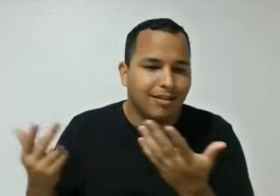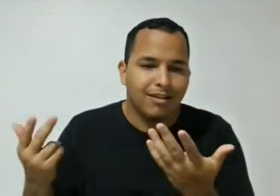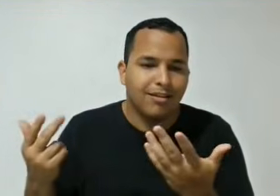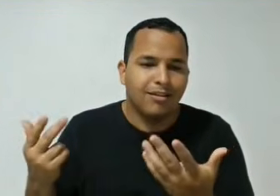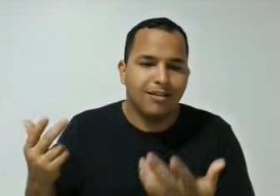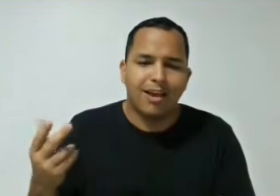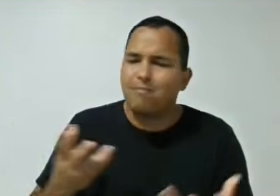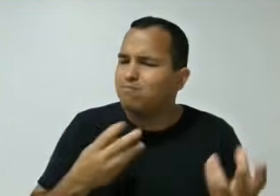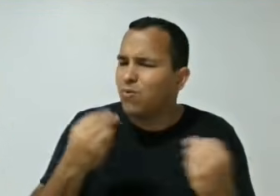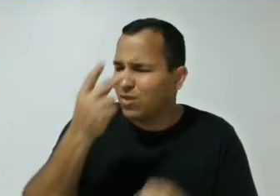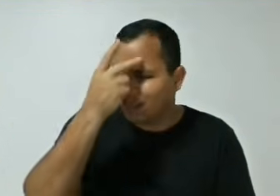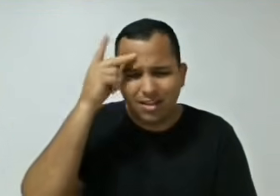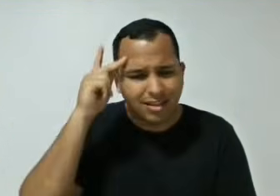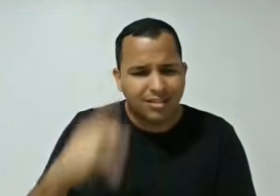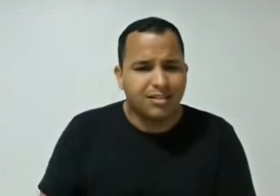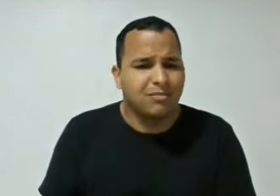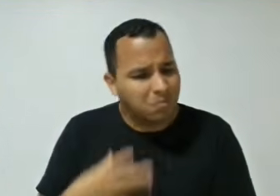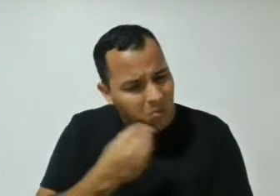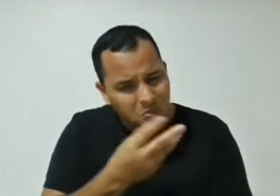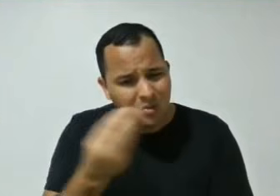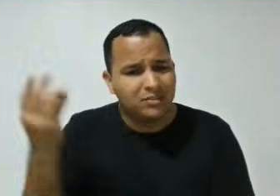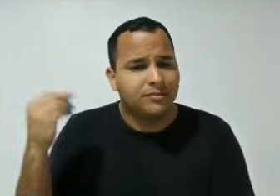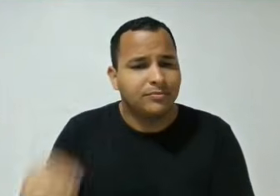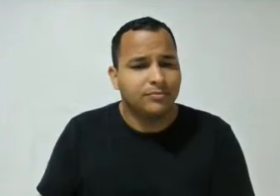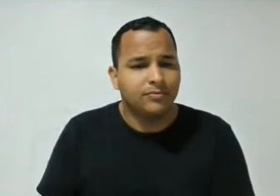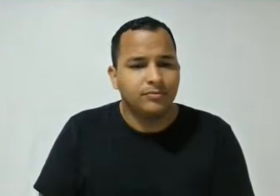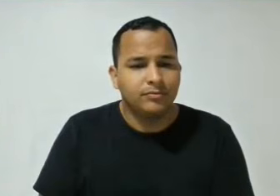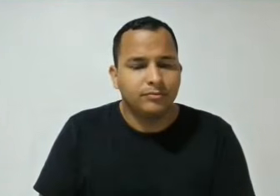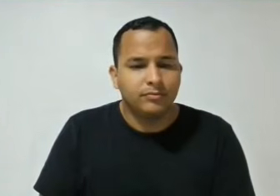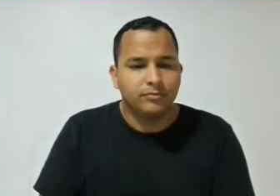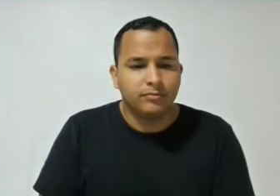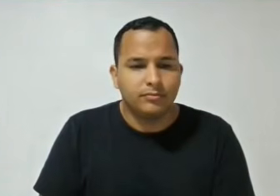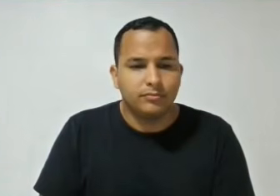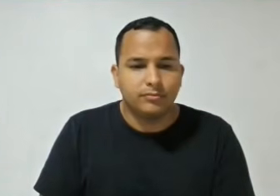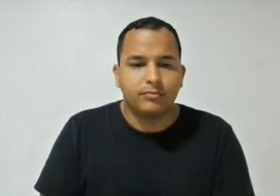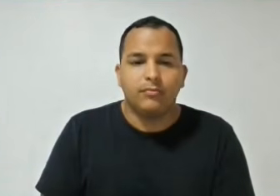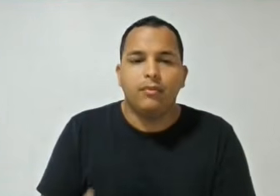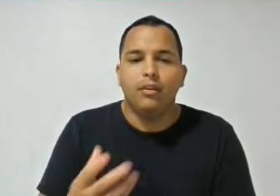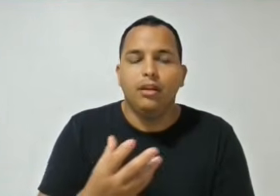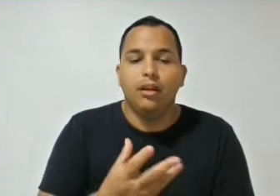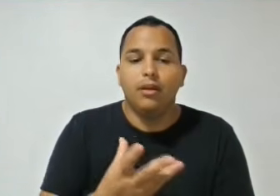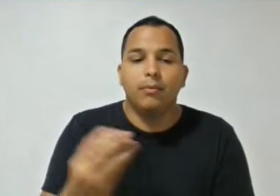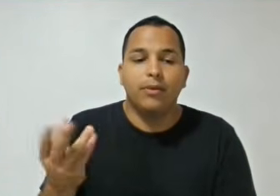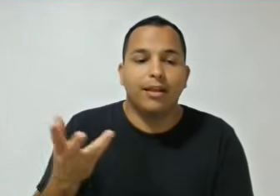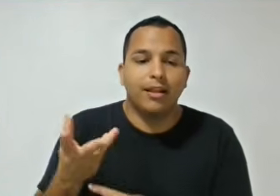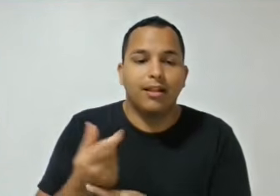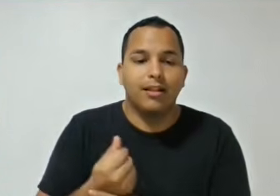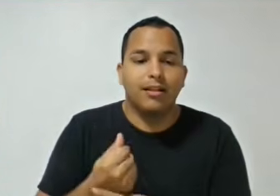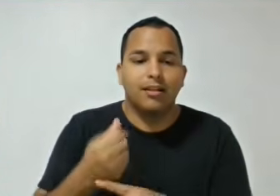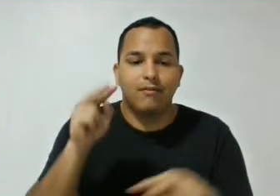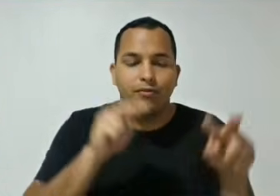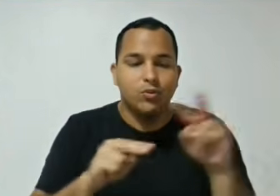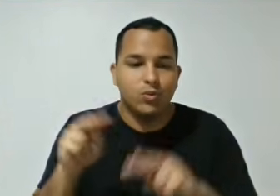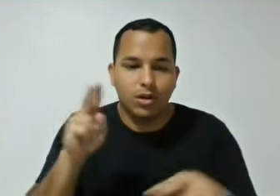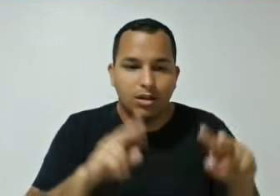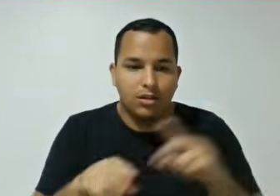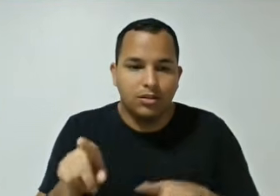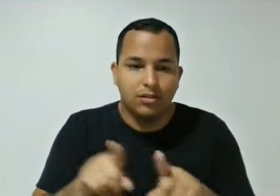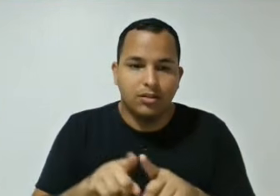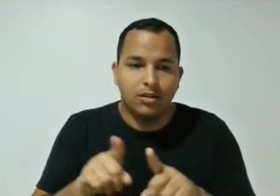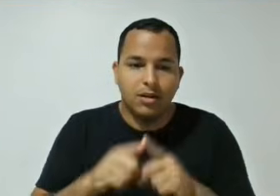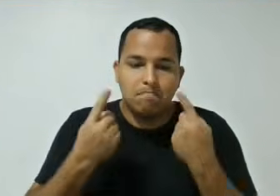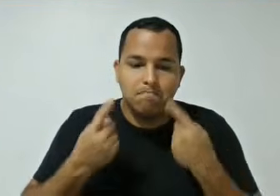muita gente, mas é muita gente. O pessoal não tem. Tem muito artista visual, tem de tudo, tem muito